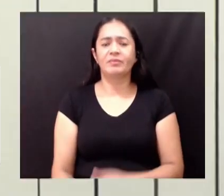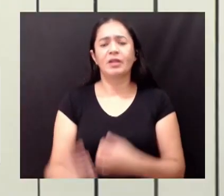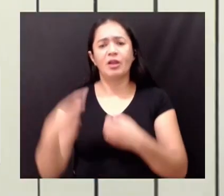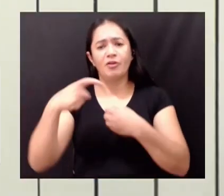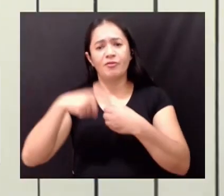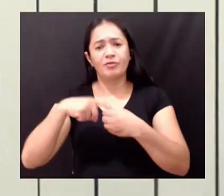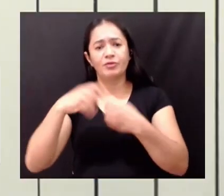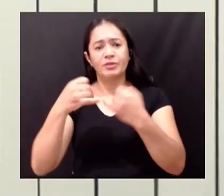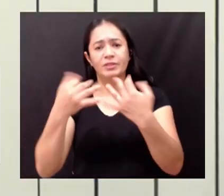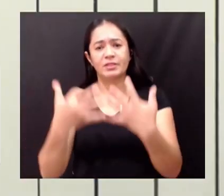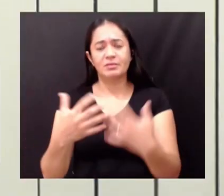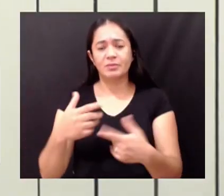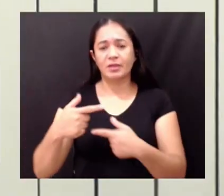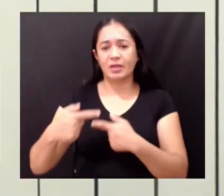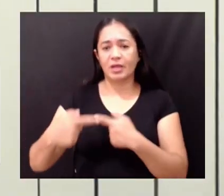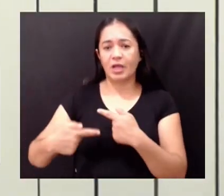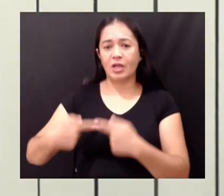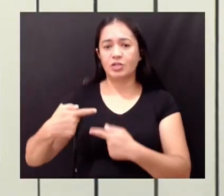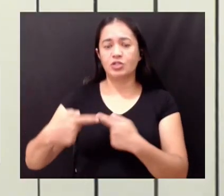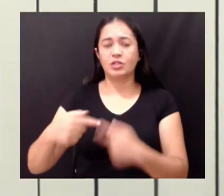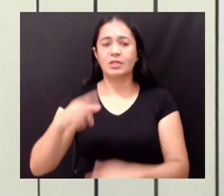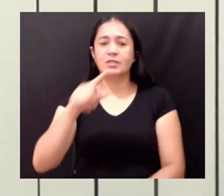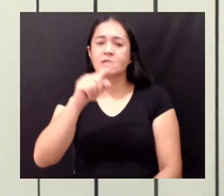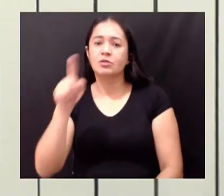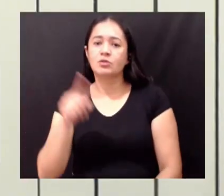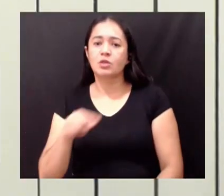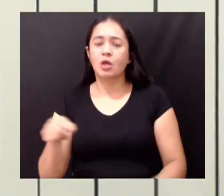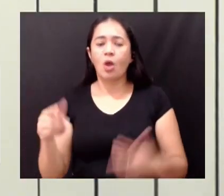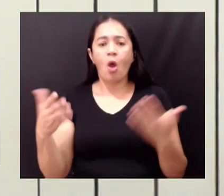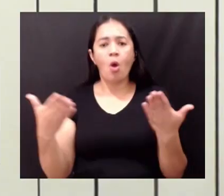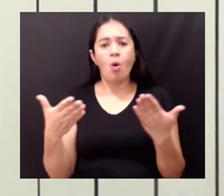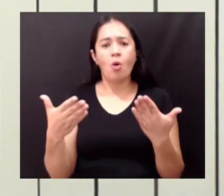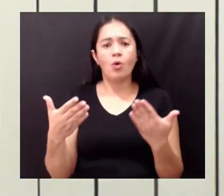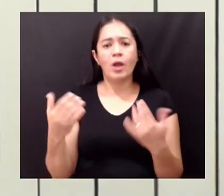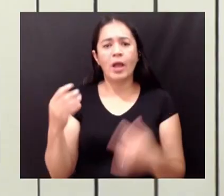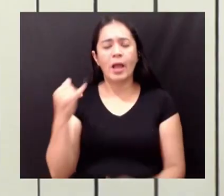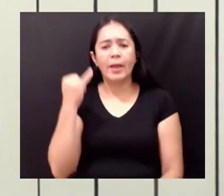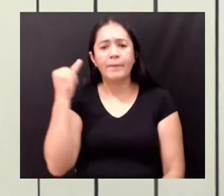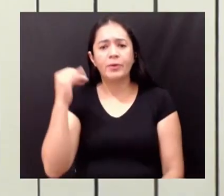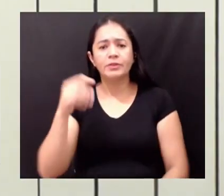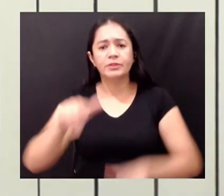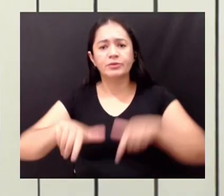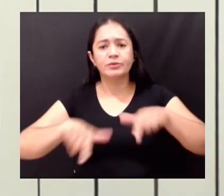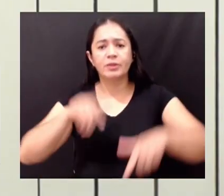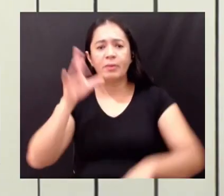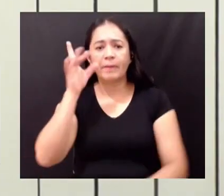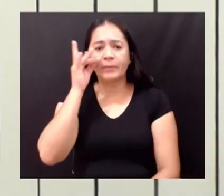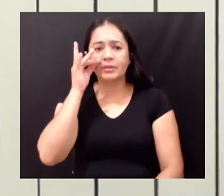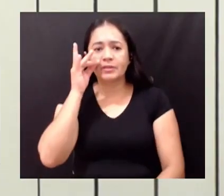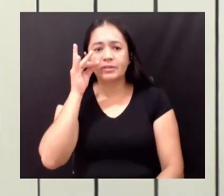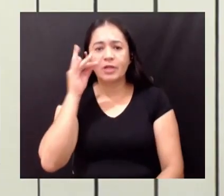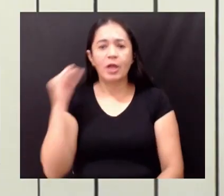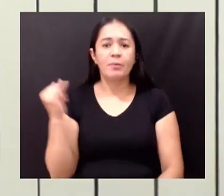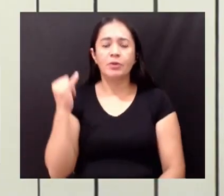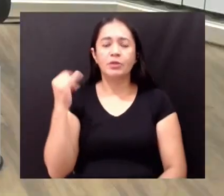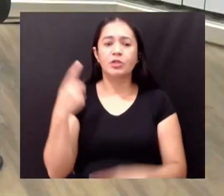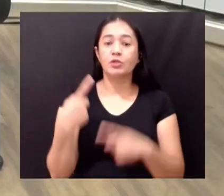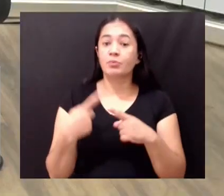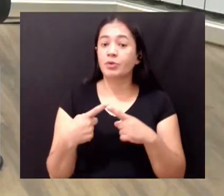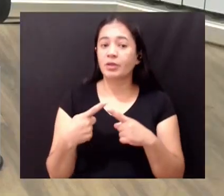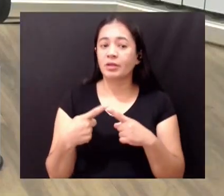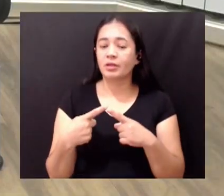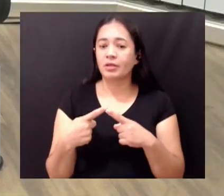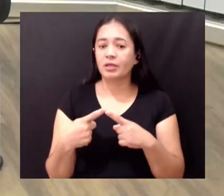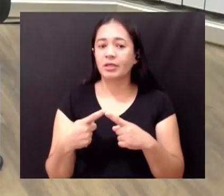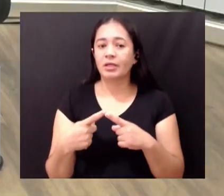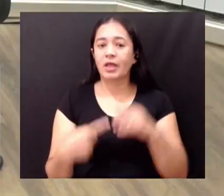de hoje, qual é a importância do trabalho presencial, considerando que a gente tem um número cada vez maior de funcionários da